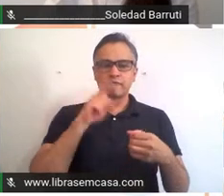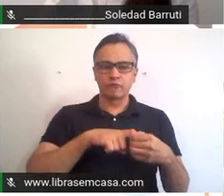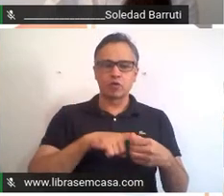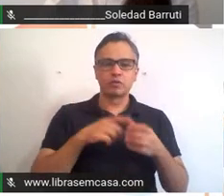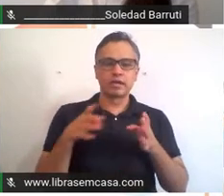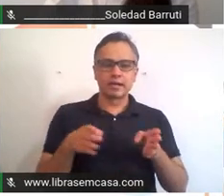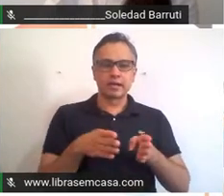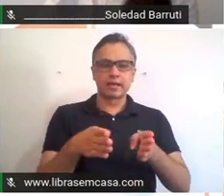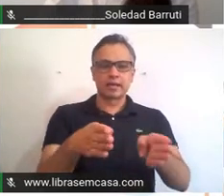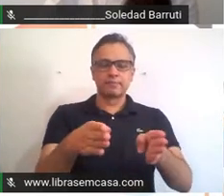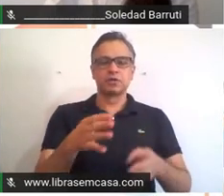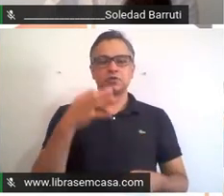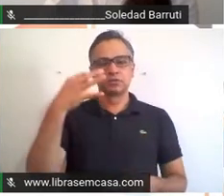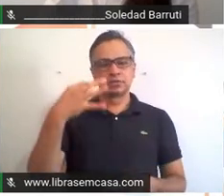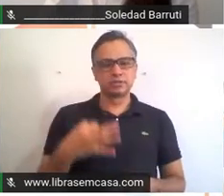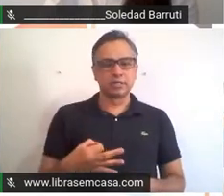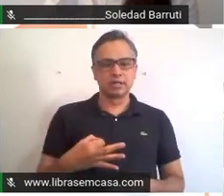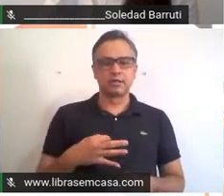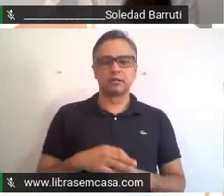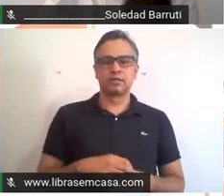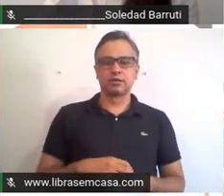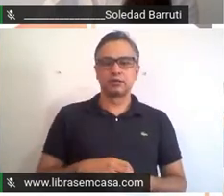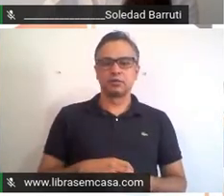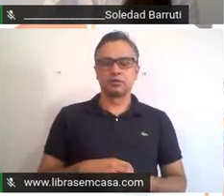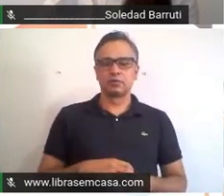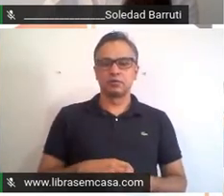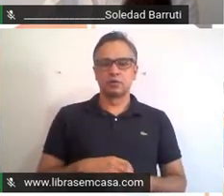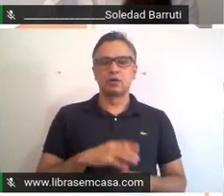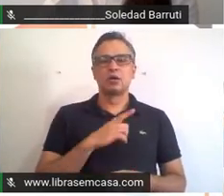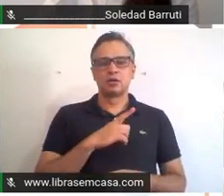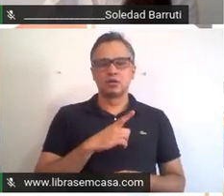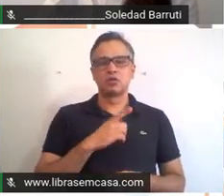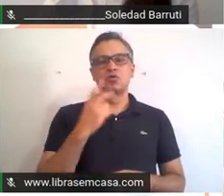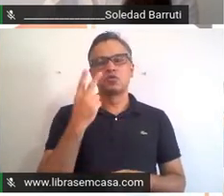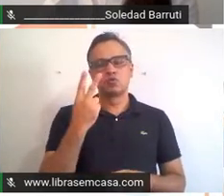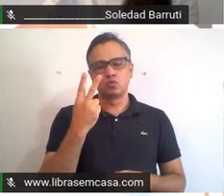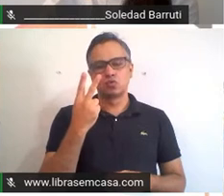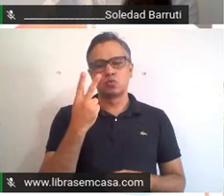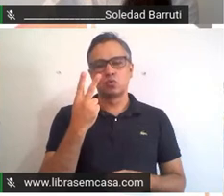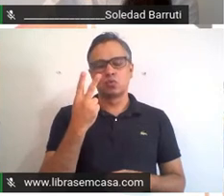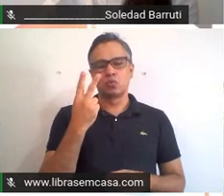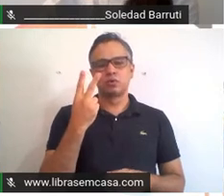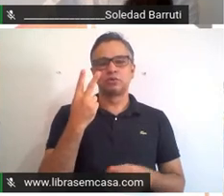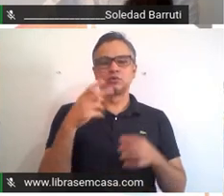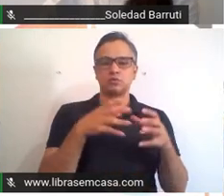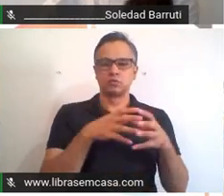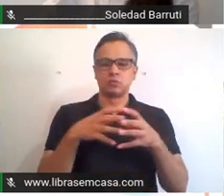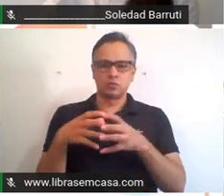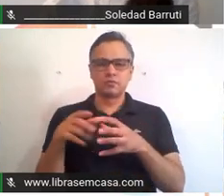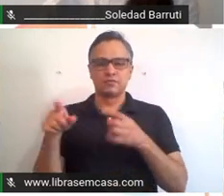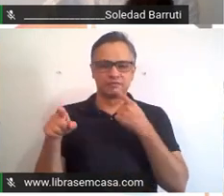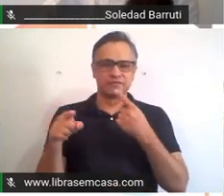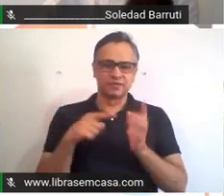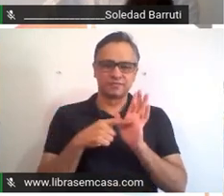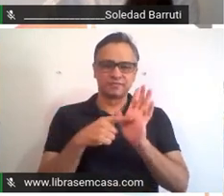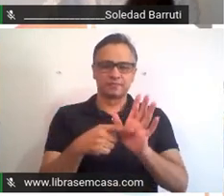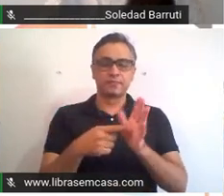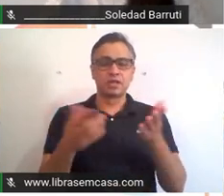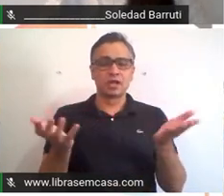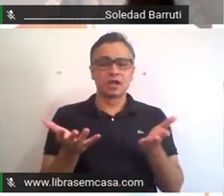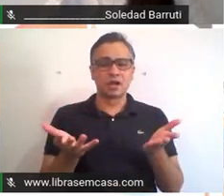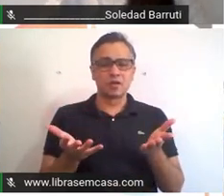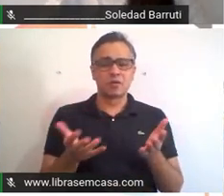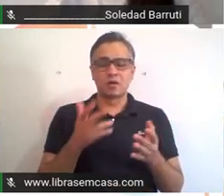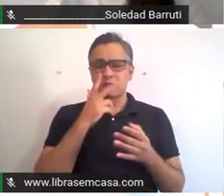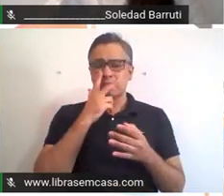e ainda mais considerando nos dois casos, nas duas agendas que vocês apresentaram, que a gente vive um momento de desmonte de